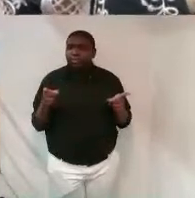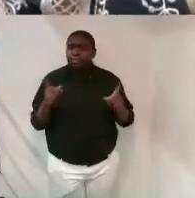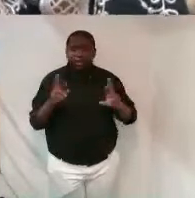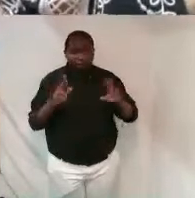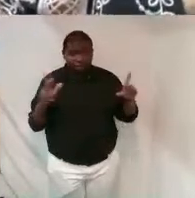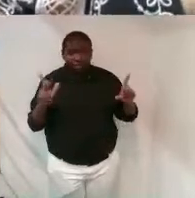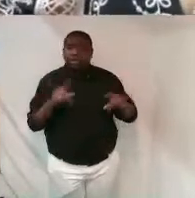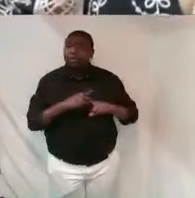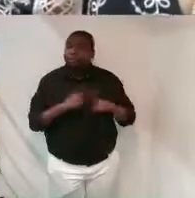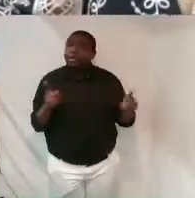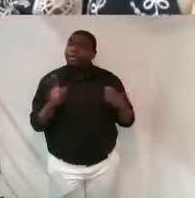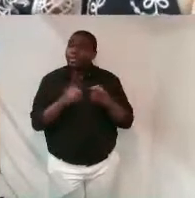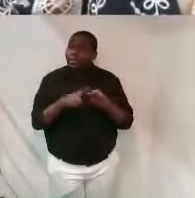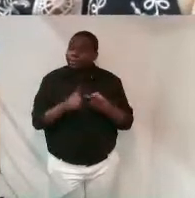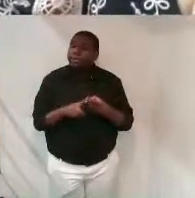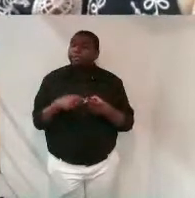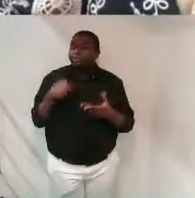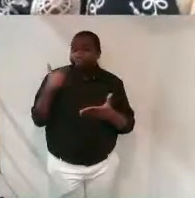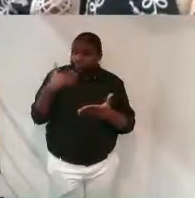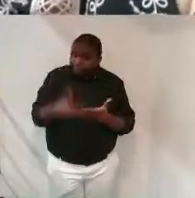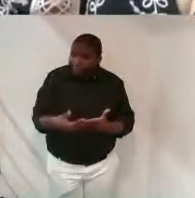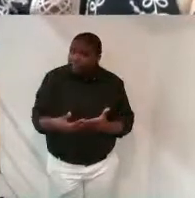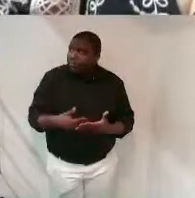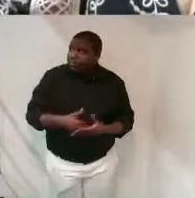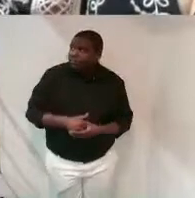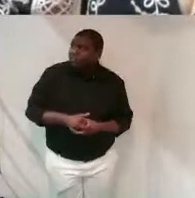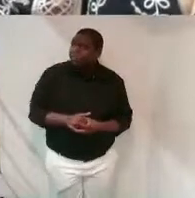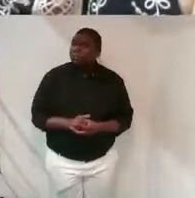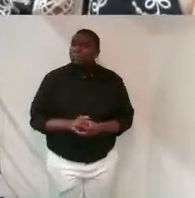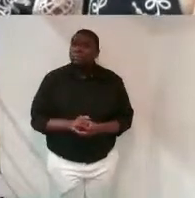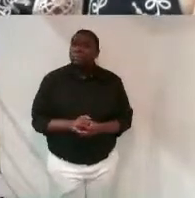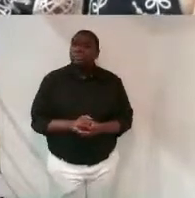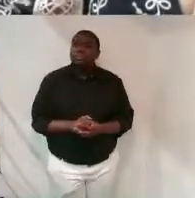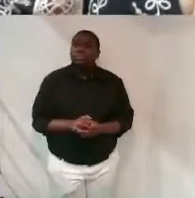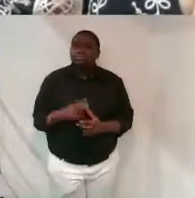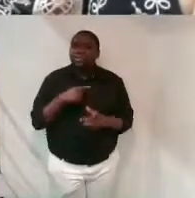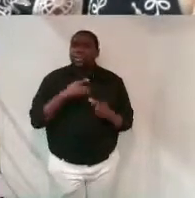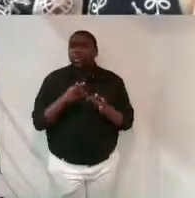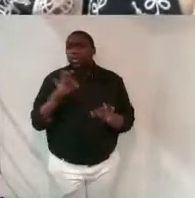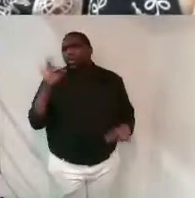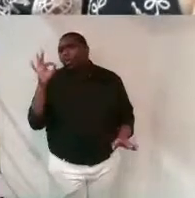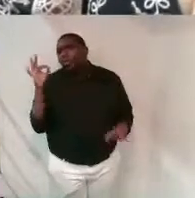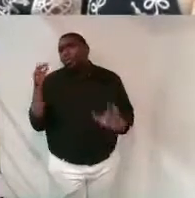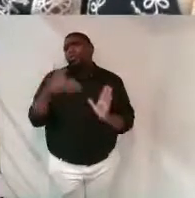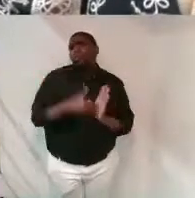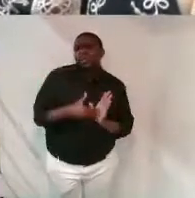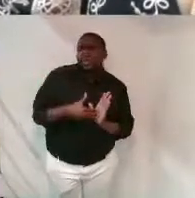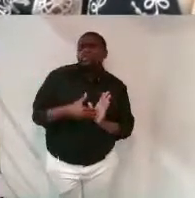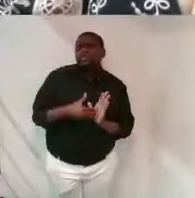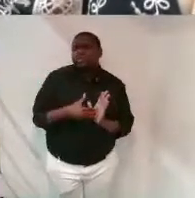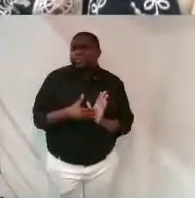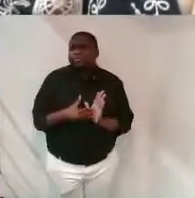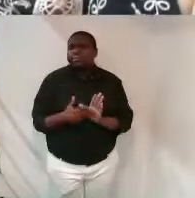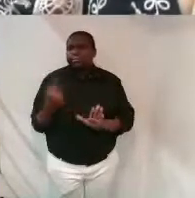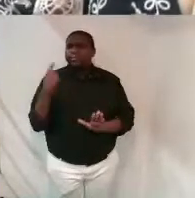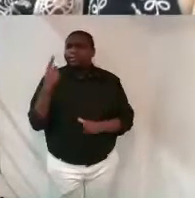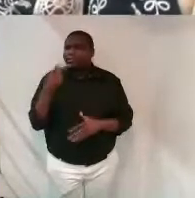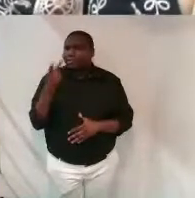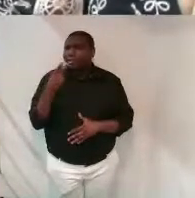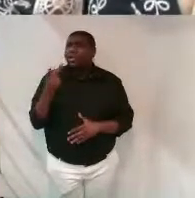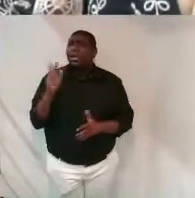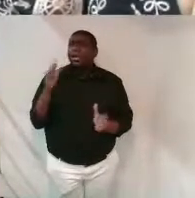alterados, mas que também se aproximam, o mais longo, o último, e vai ser tratado pela minha colega Cristiane, é